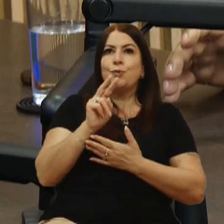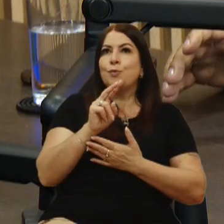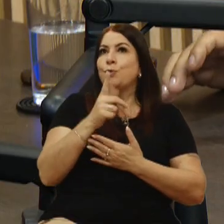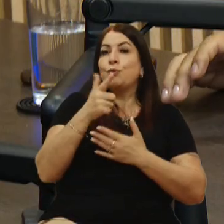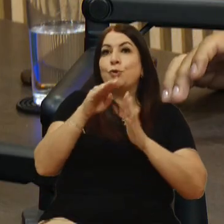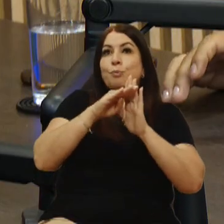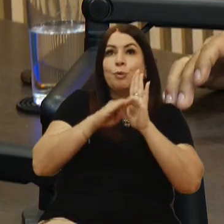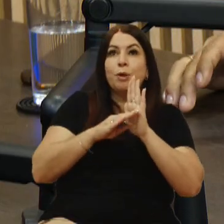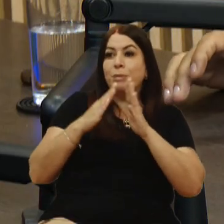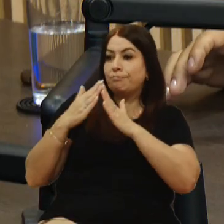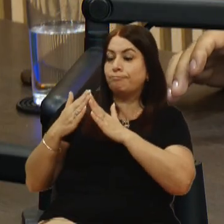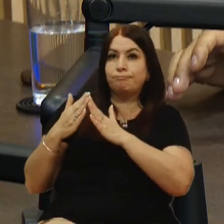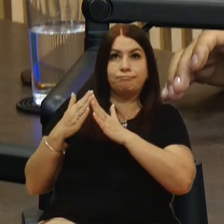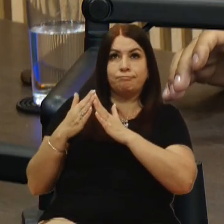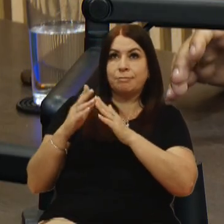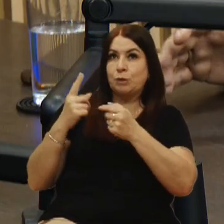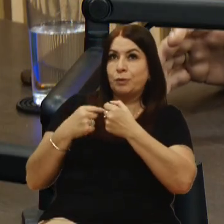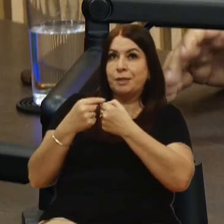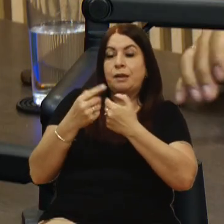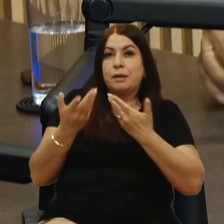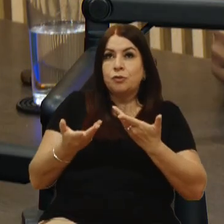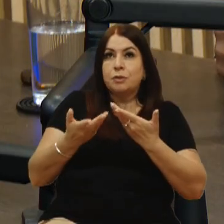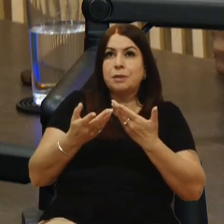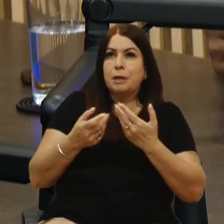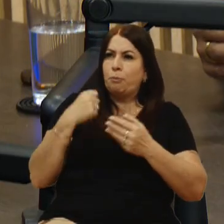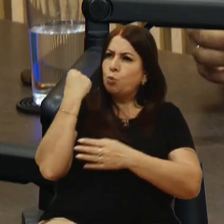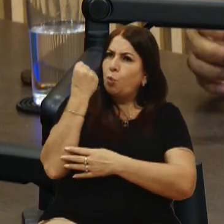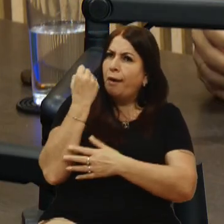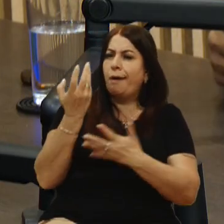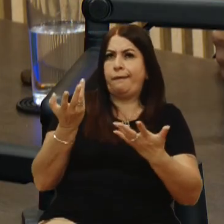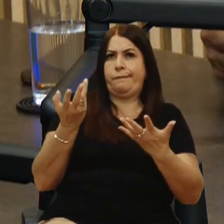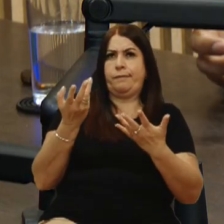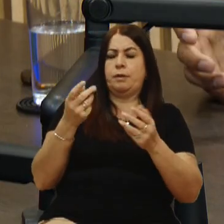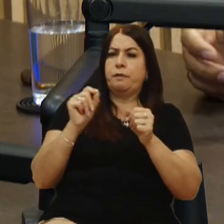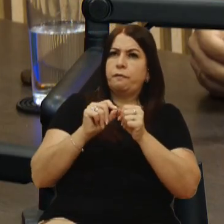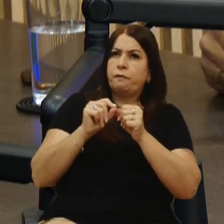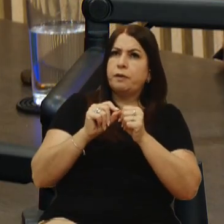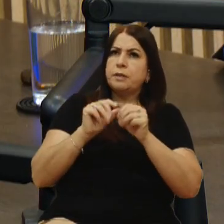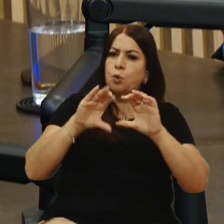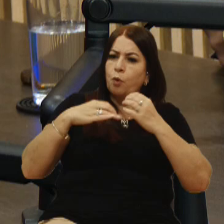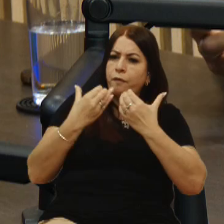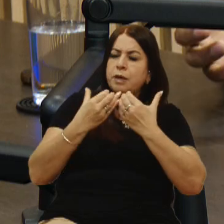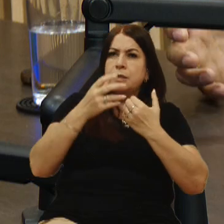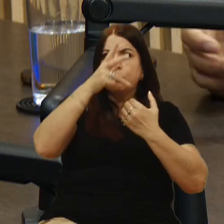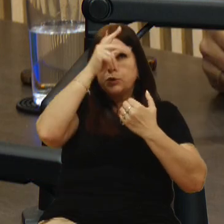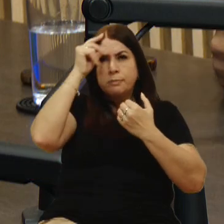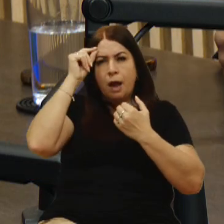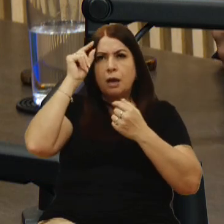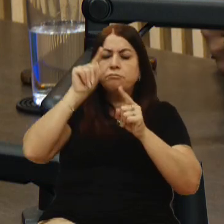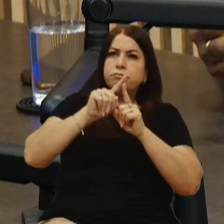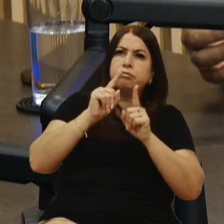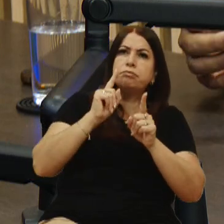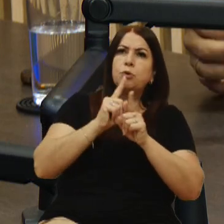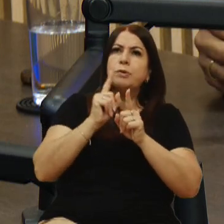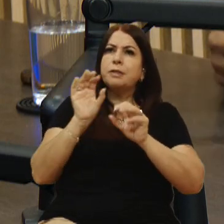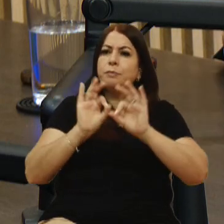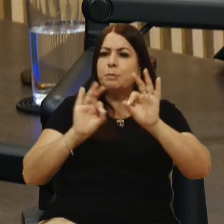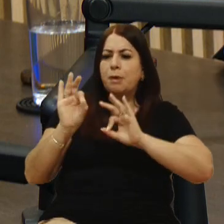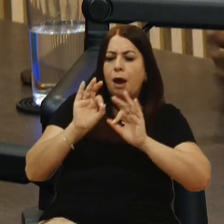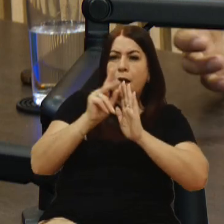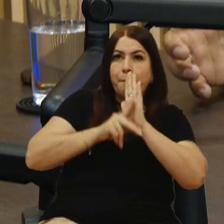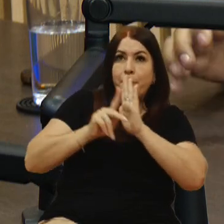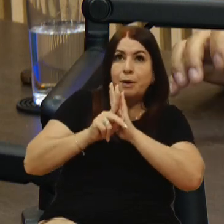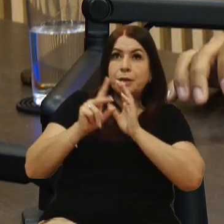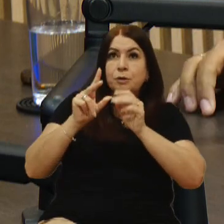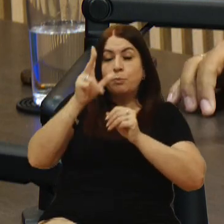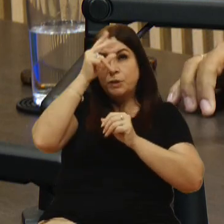programa habitacional para a nossa cidade. Isso era muito grave. A gente fez conferências municipais, onde a gente conseguiu montar um plano municipal